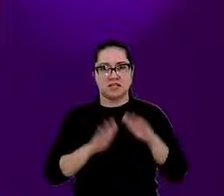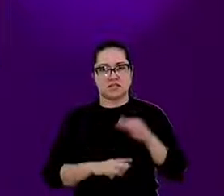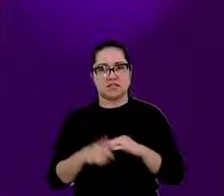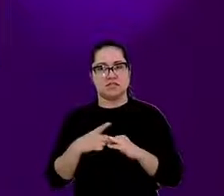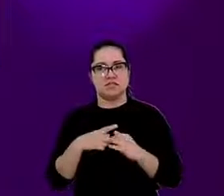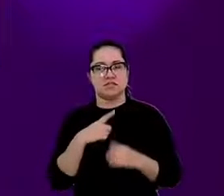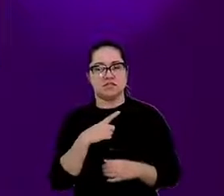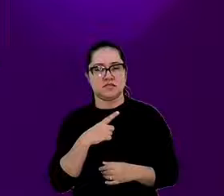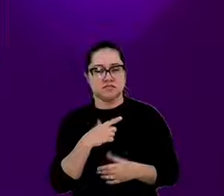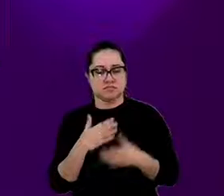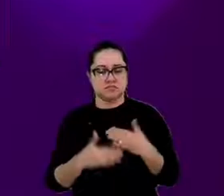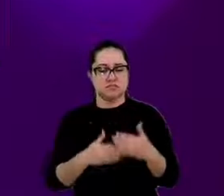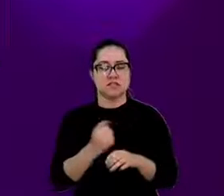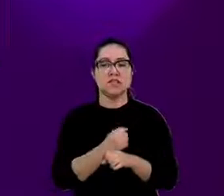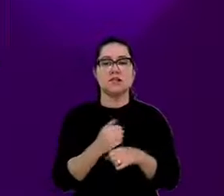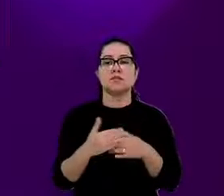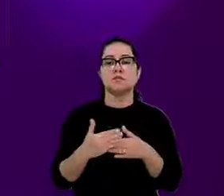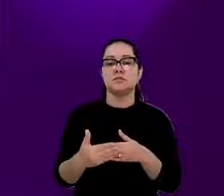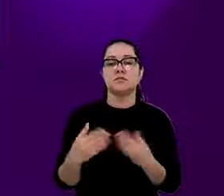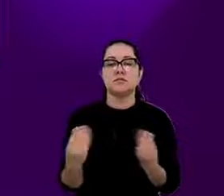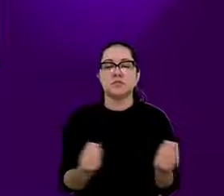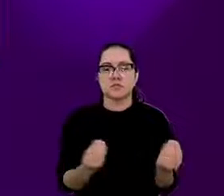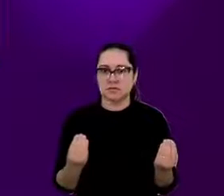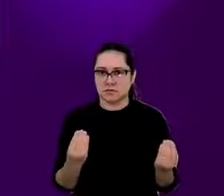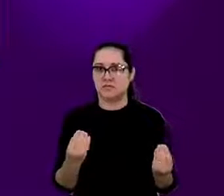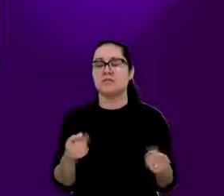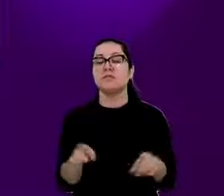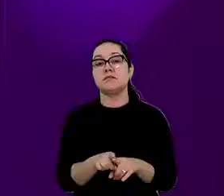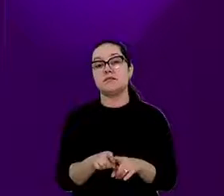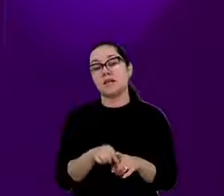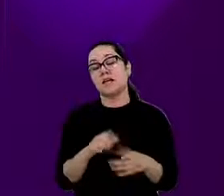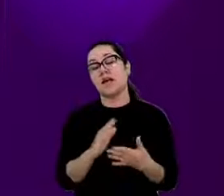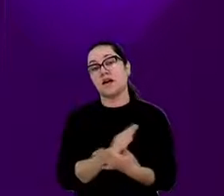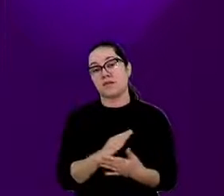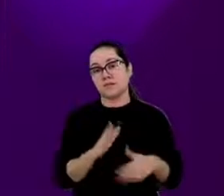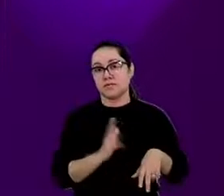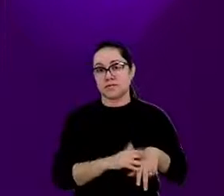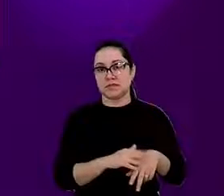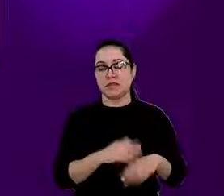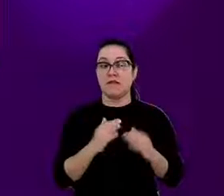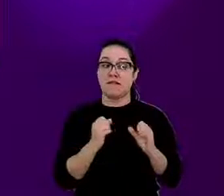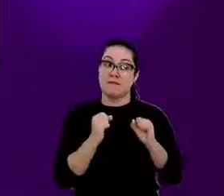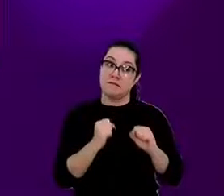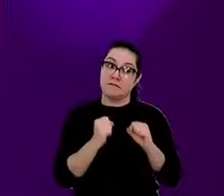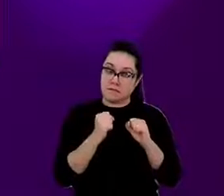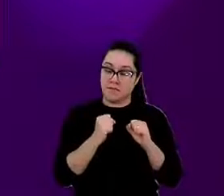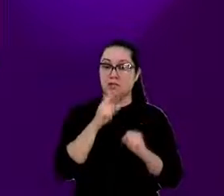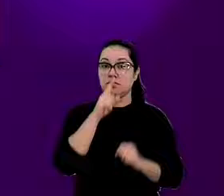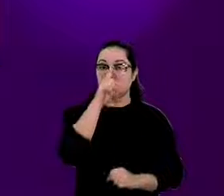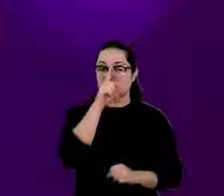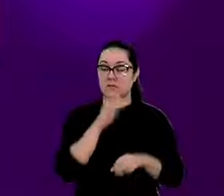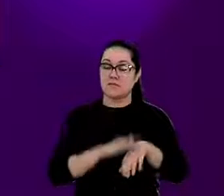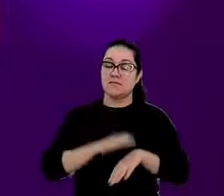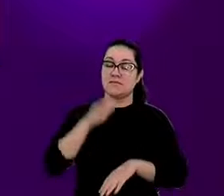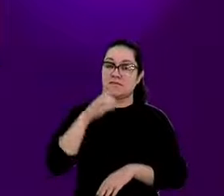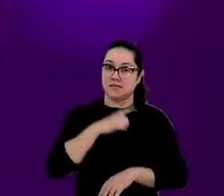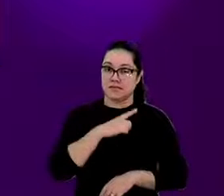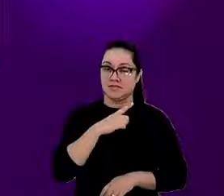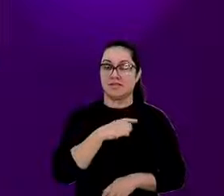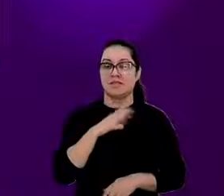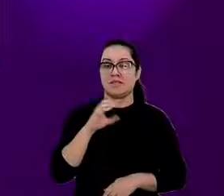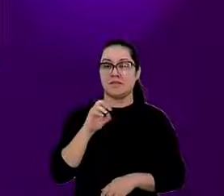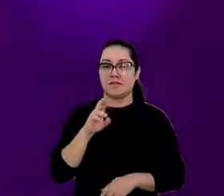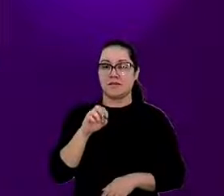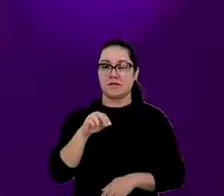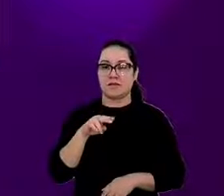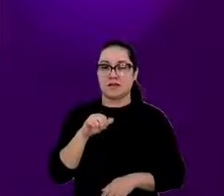eventos nos próximos anos, indo até mesmo os pacientes que já têm uma alta probabilidade de ter doença arterial coronária e potencialmente